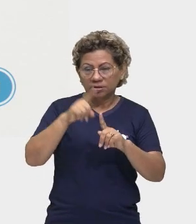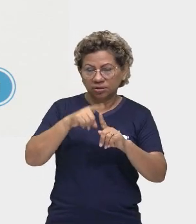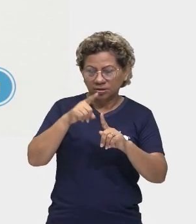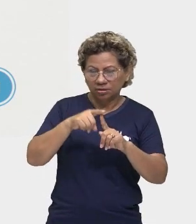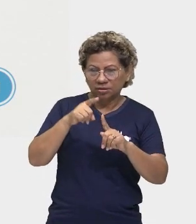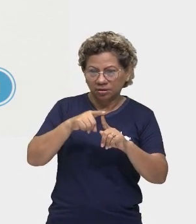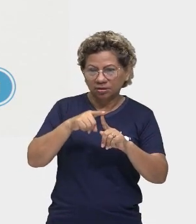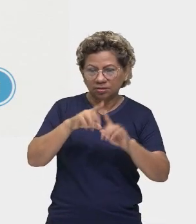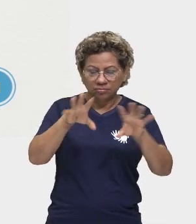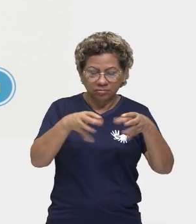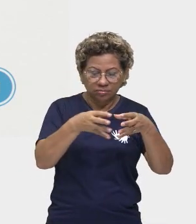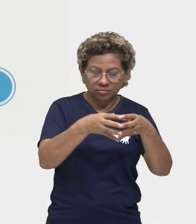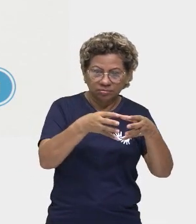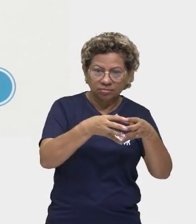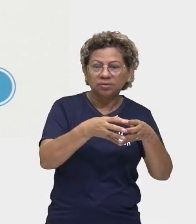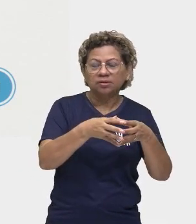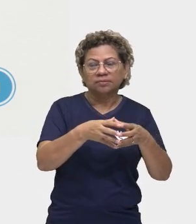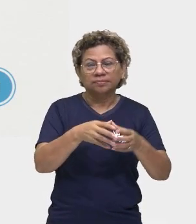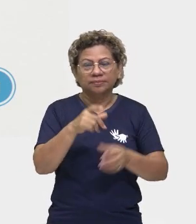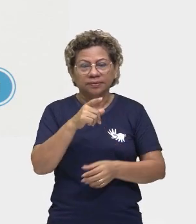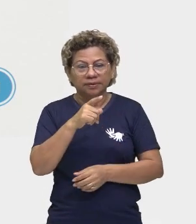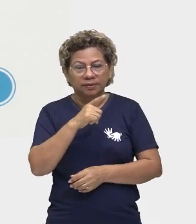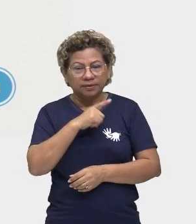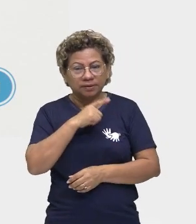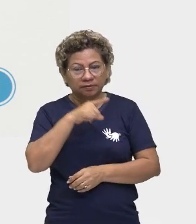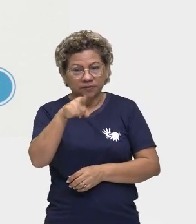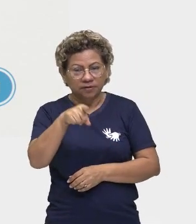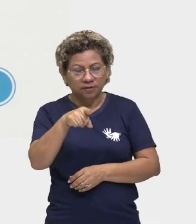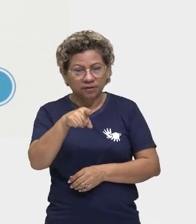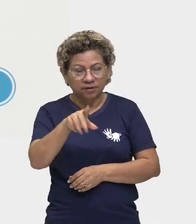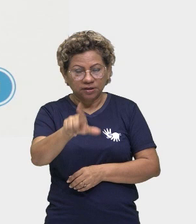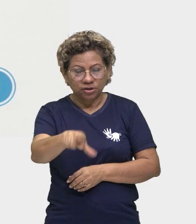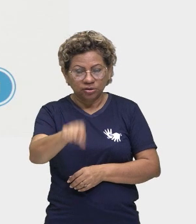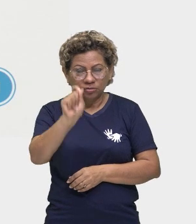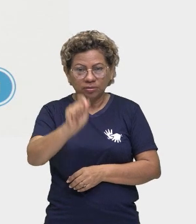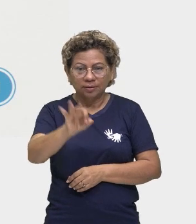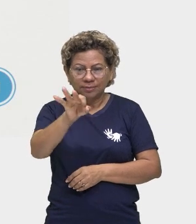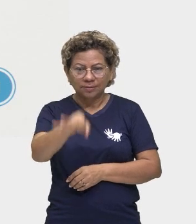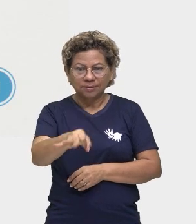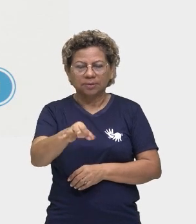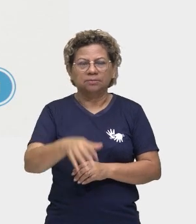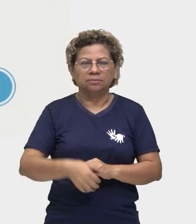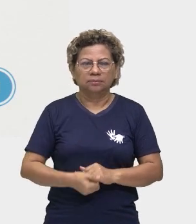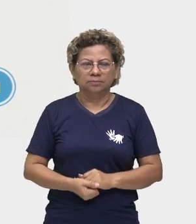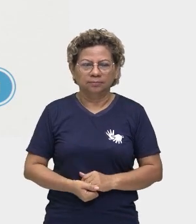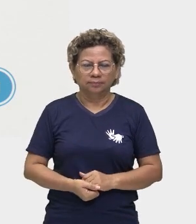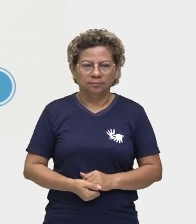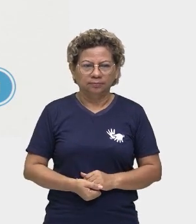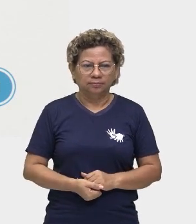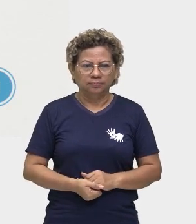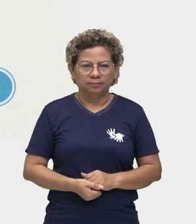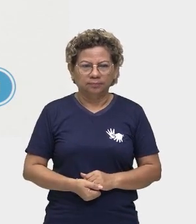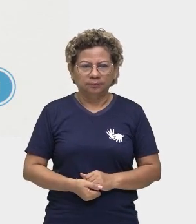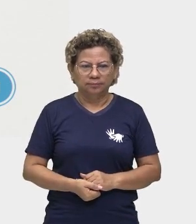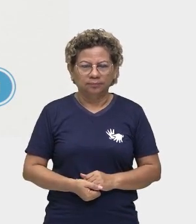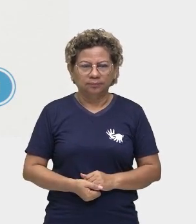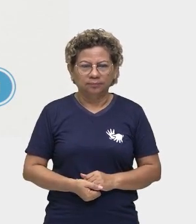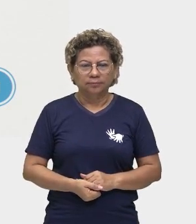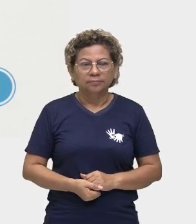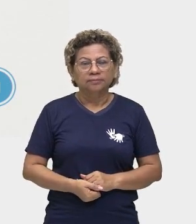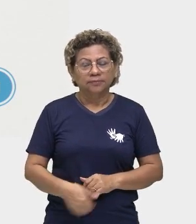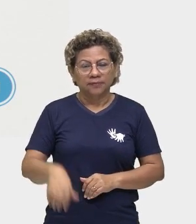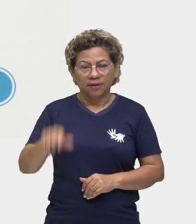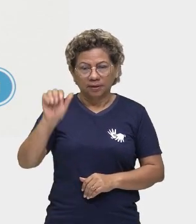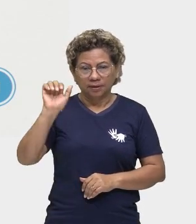polígonos podem sofrer, assinale a alternativa que for correta. Letra A. Um polígono é chamado de